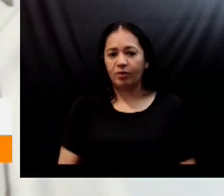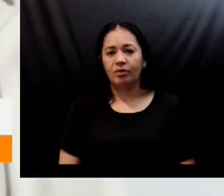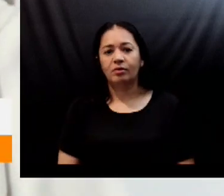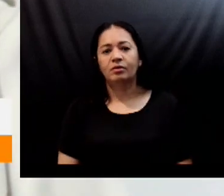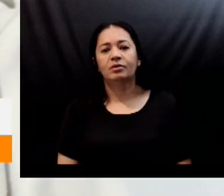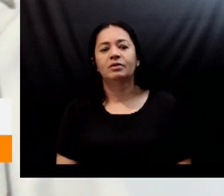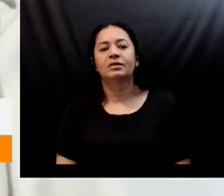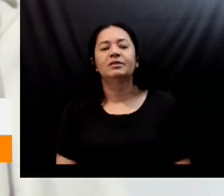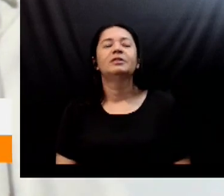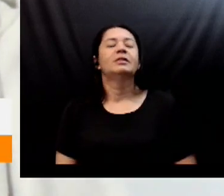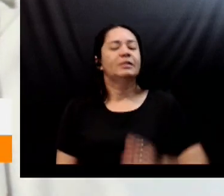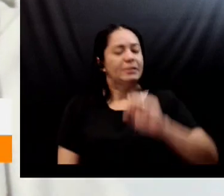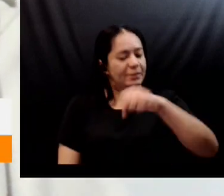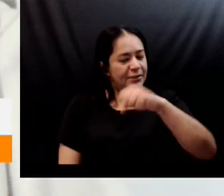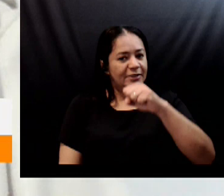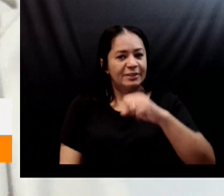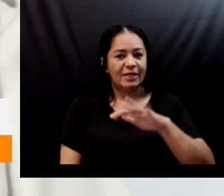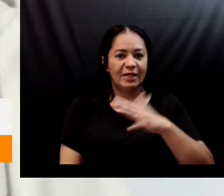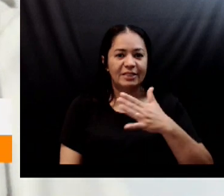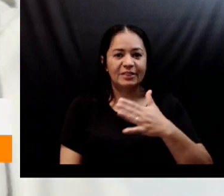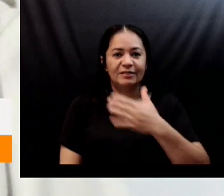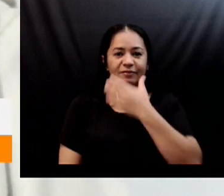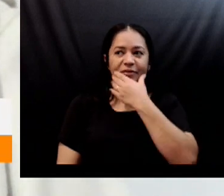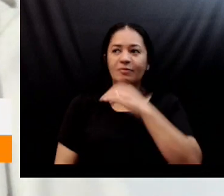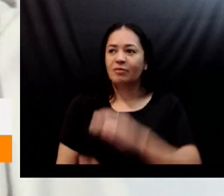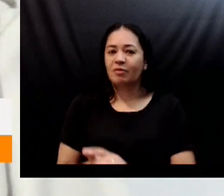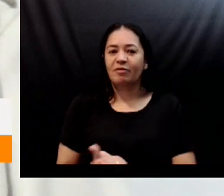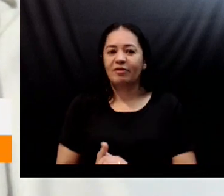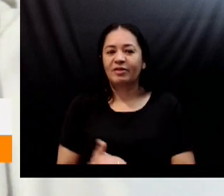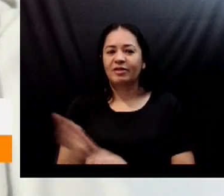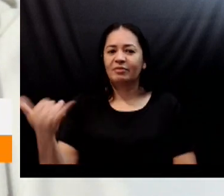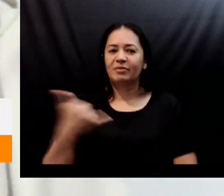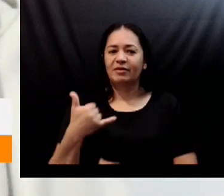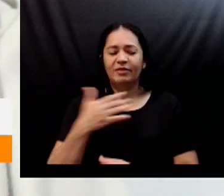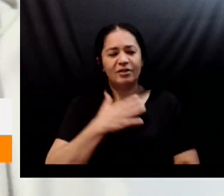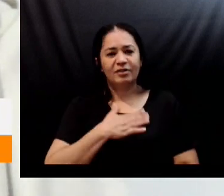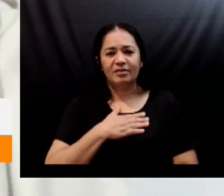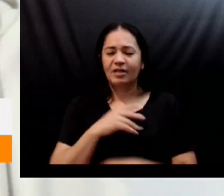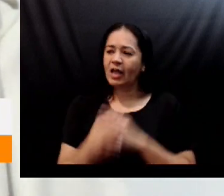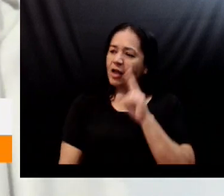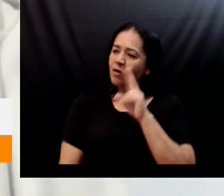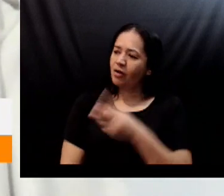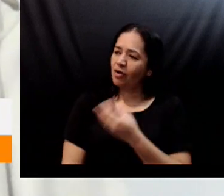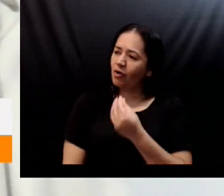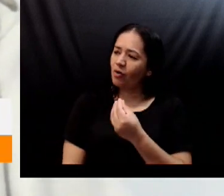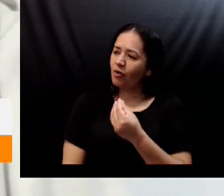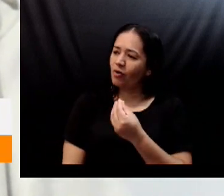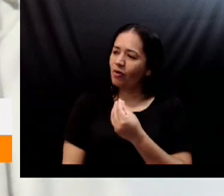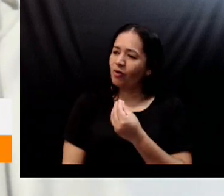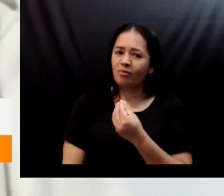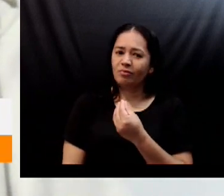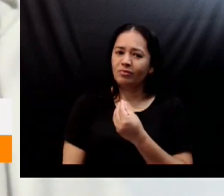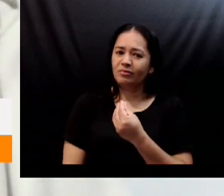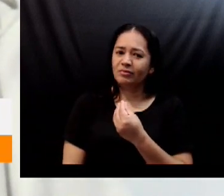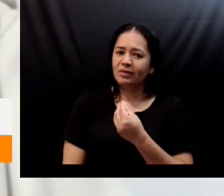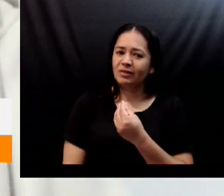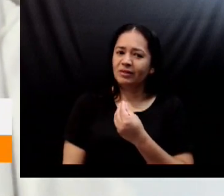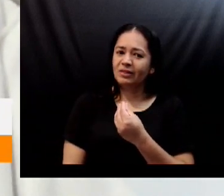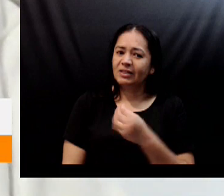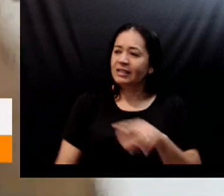vezes meu marido fala assim, eu tô aqui descansando. Aí eu olho para ele, como assim? Eu não tô descansando? Deixa eu descansar também, eu